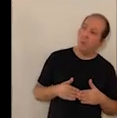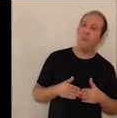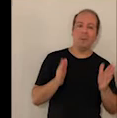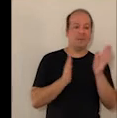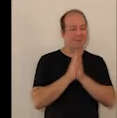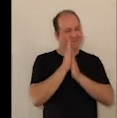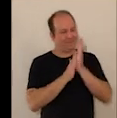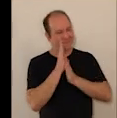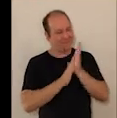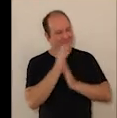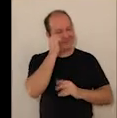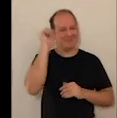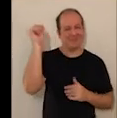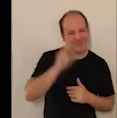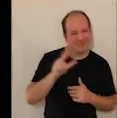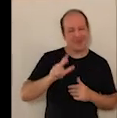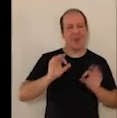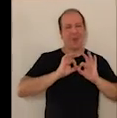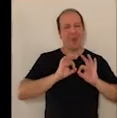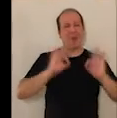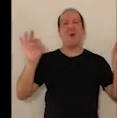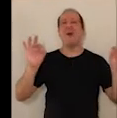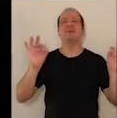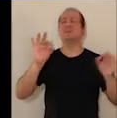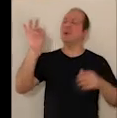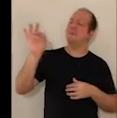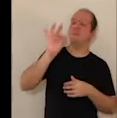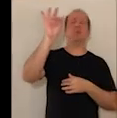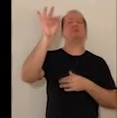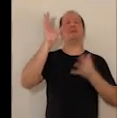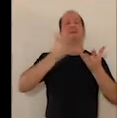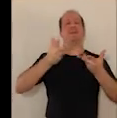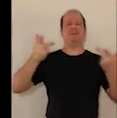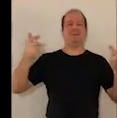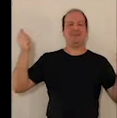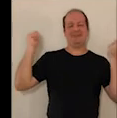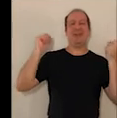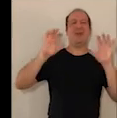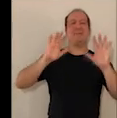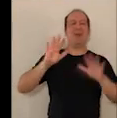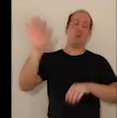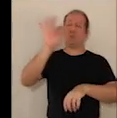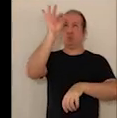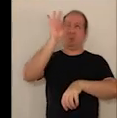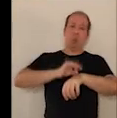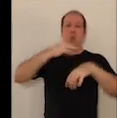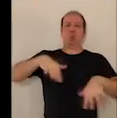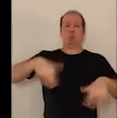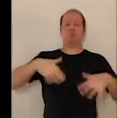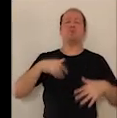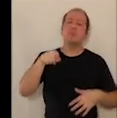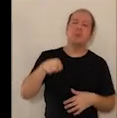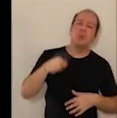meu rapaz, você não é da raça das moscas que zunem apenas, mas das que picam também.